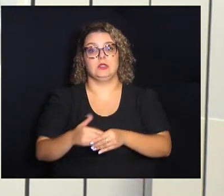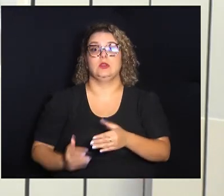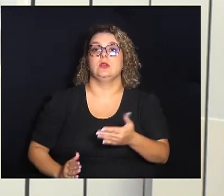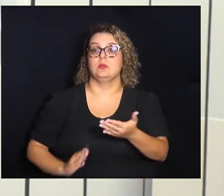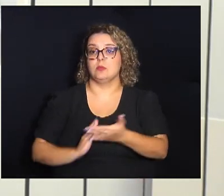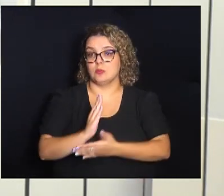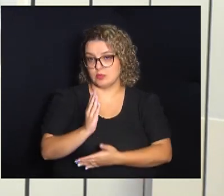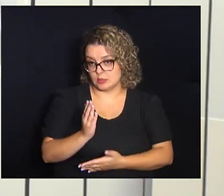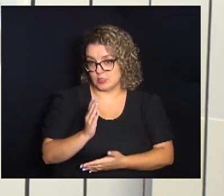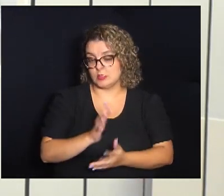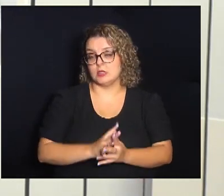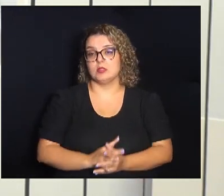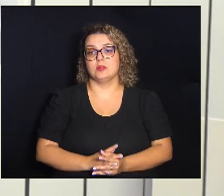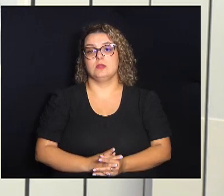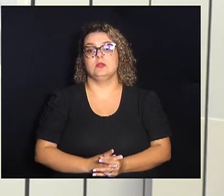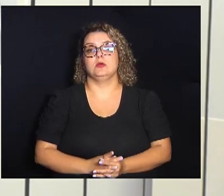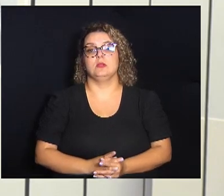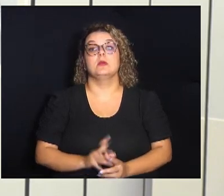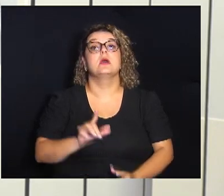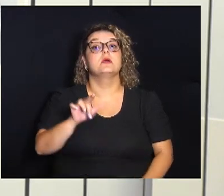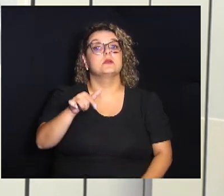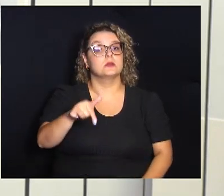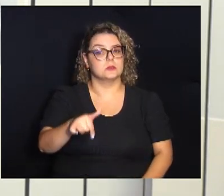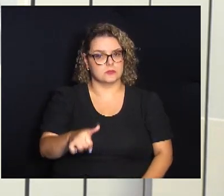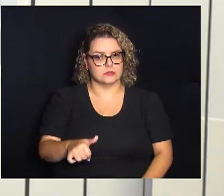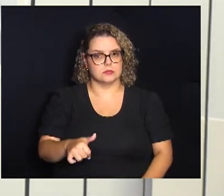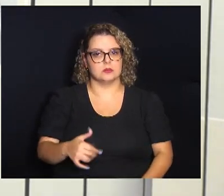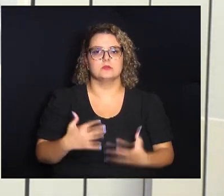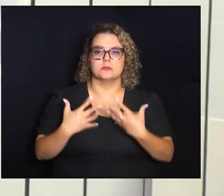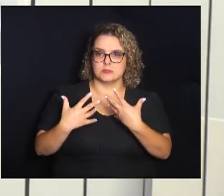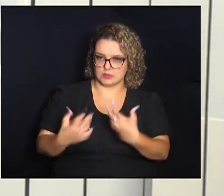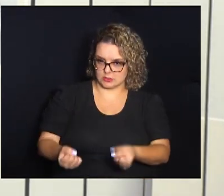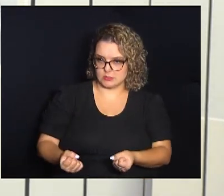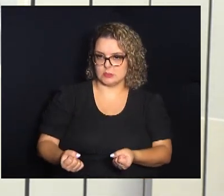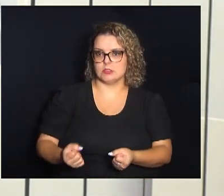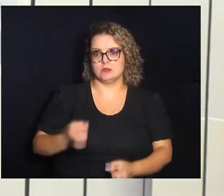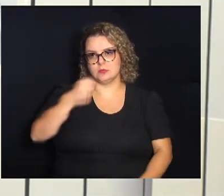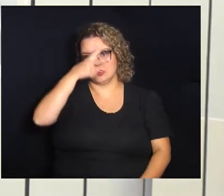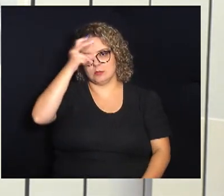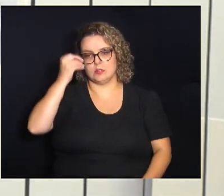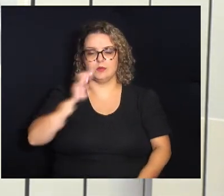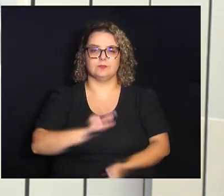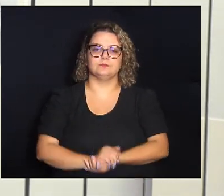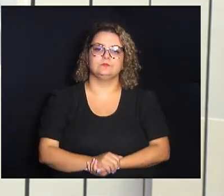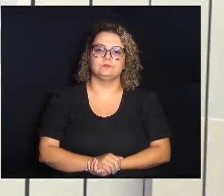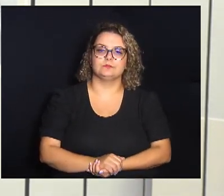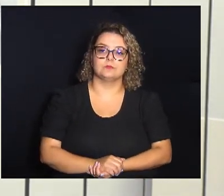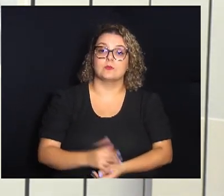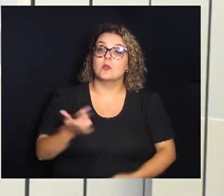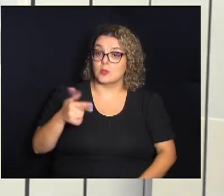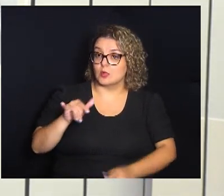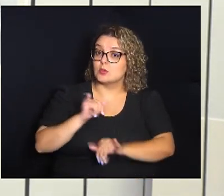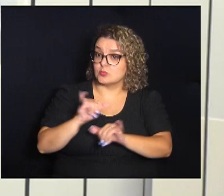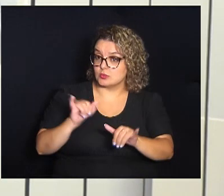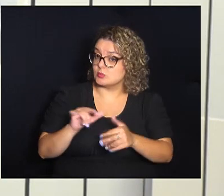definitiva em segunda análise e depois ser sancionado pelo prefeito. Bom, a gente segue aqui com as notícias do Legislativo,